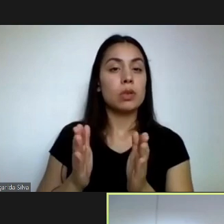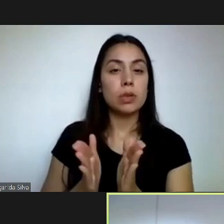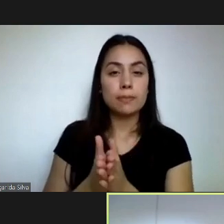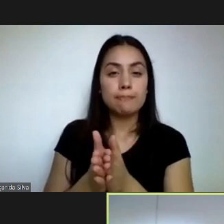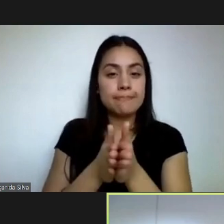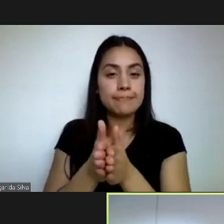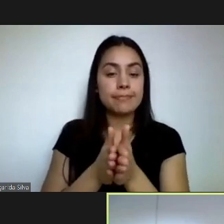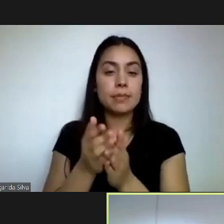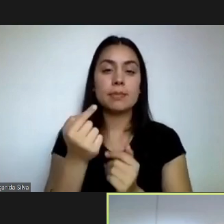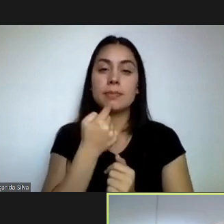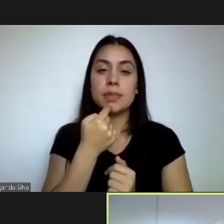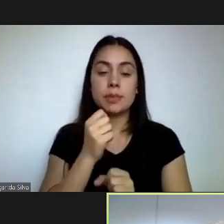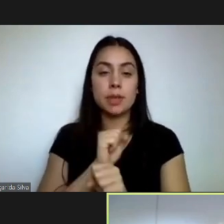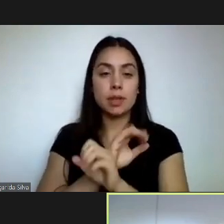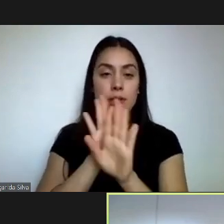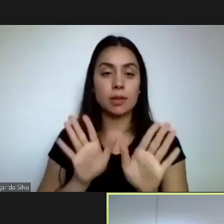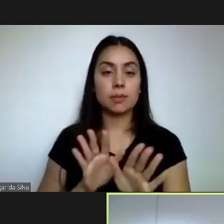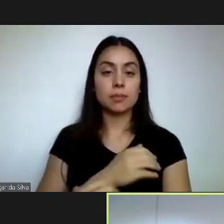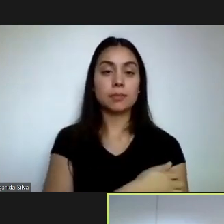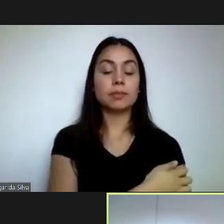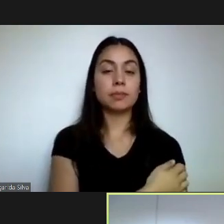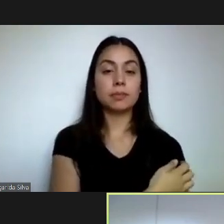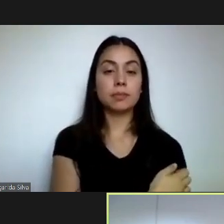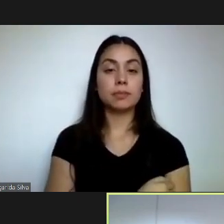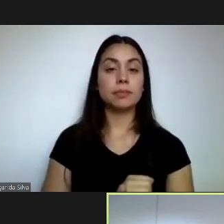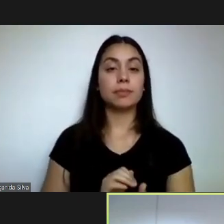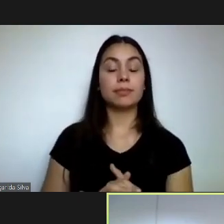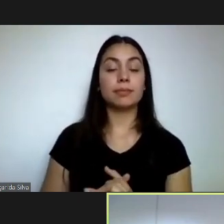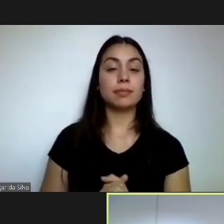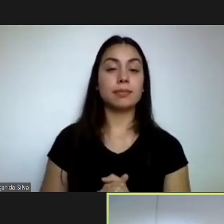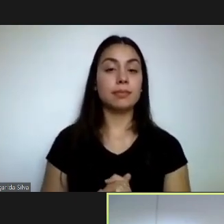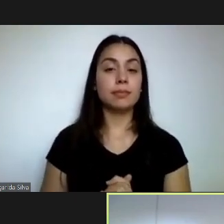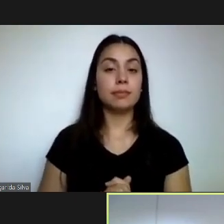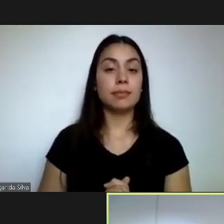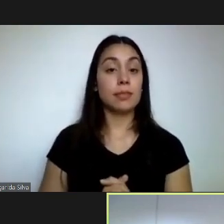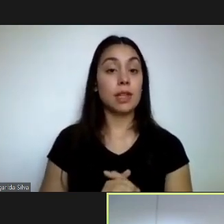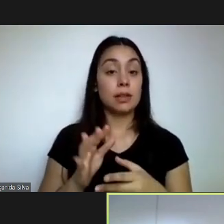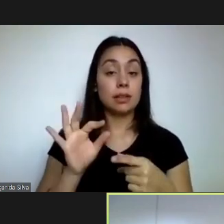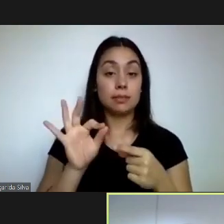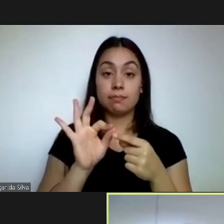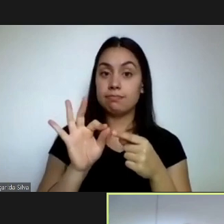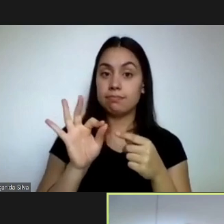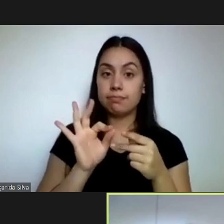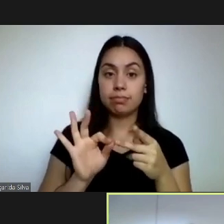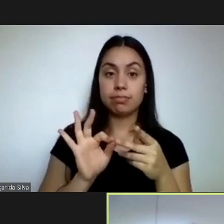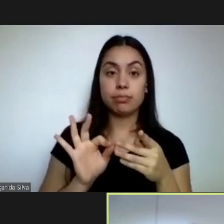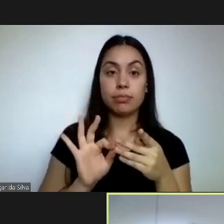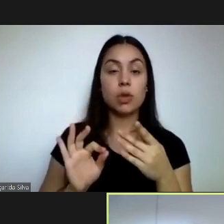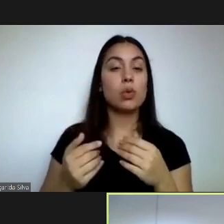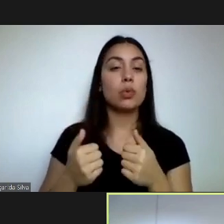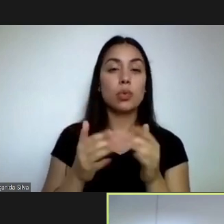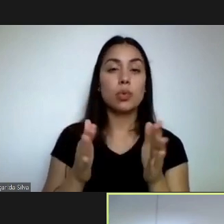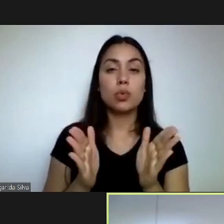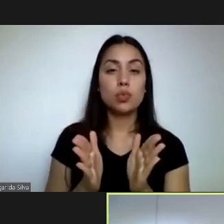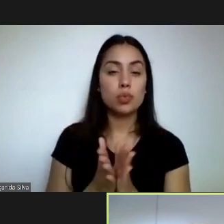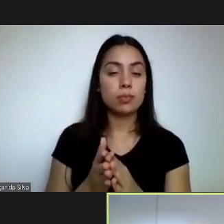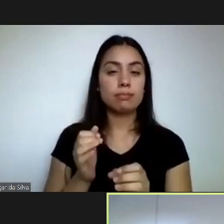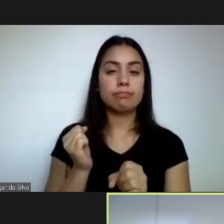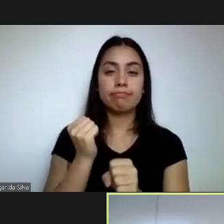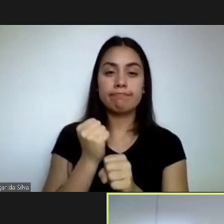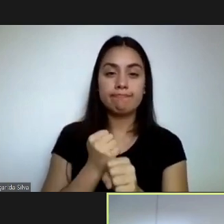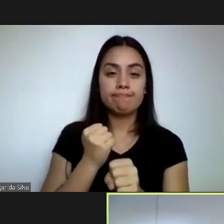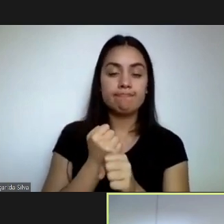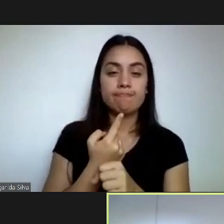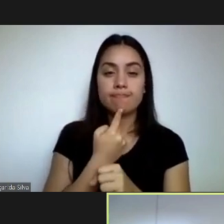proveito. E para dizer que estes aspectos têm que ser todos trabalhados